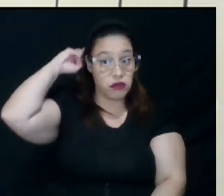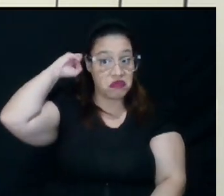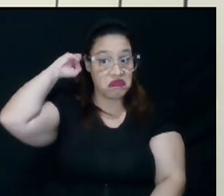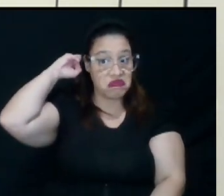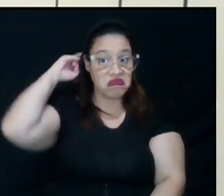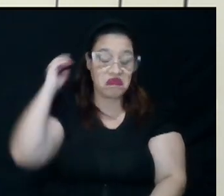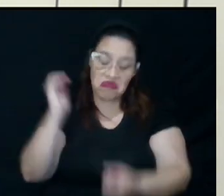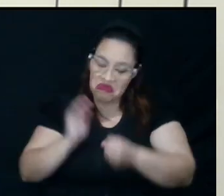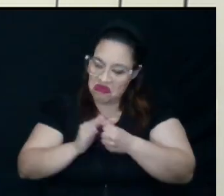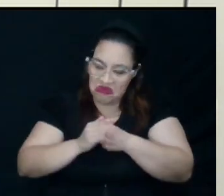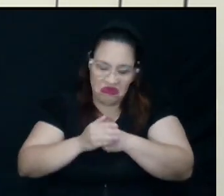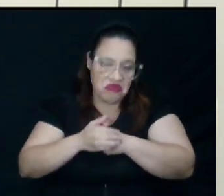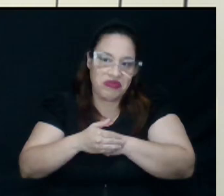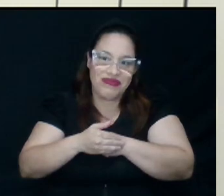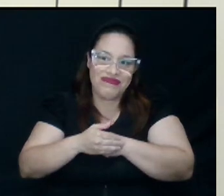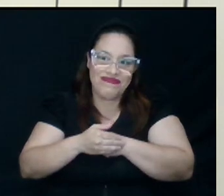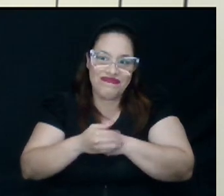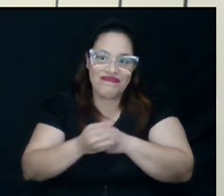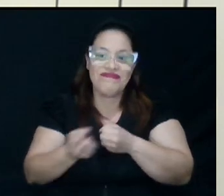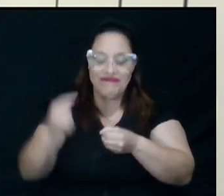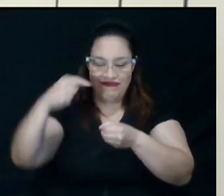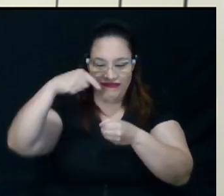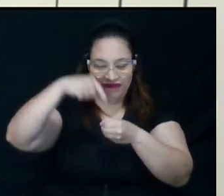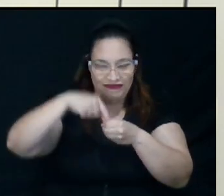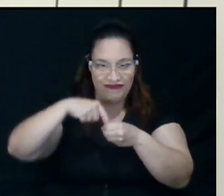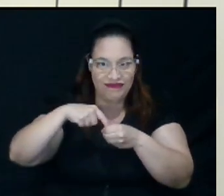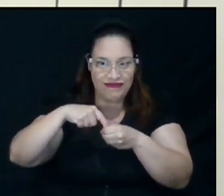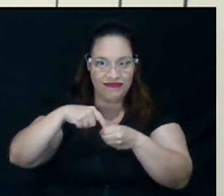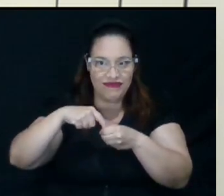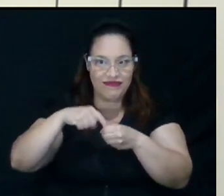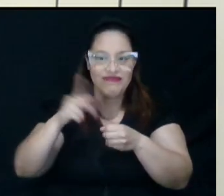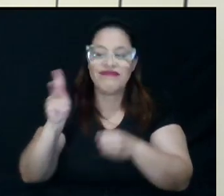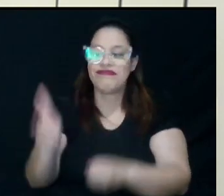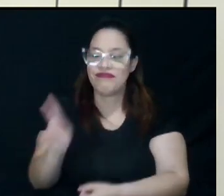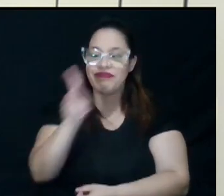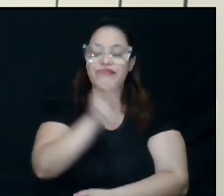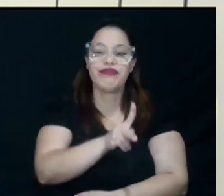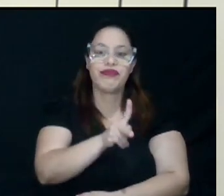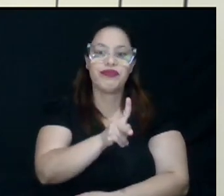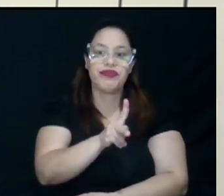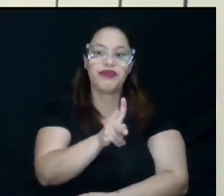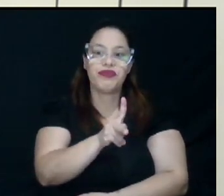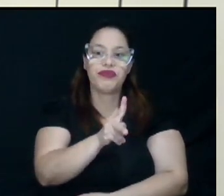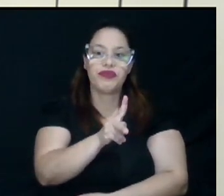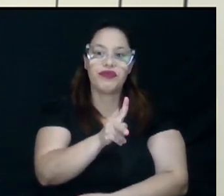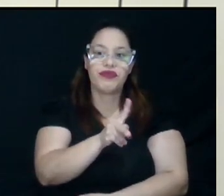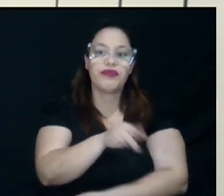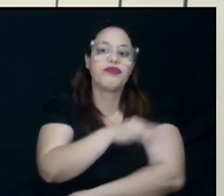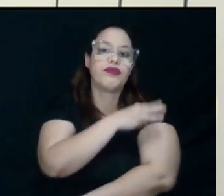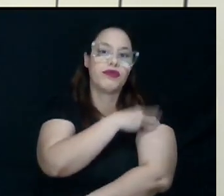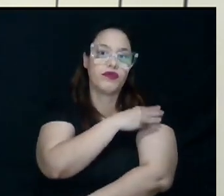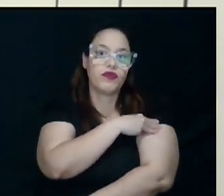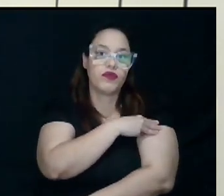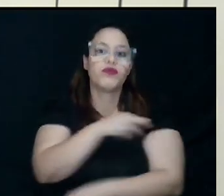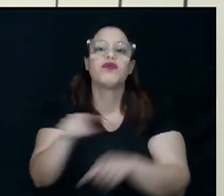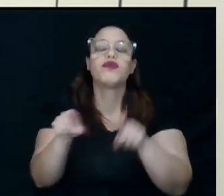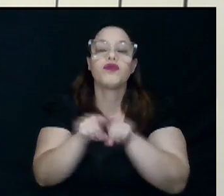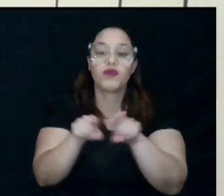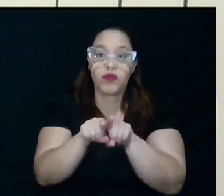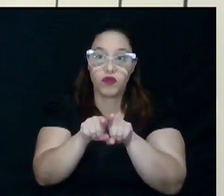a professores dos ensino médio e fundamental 2 e também aos estudantes de graduação